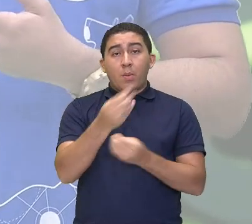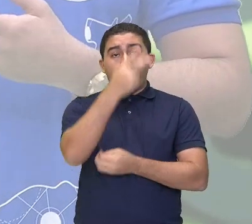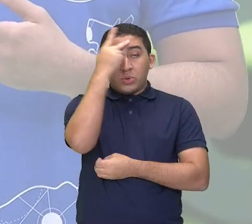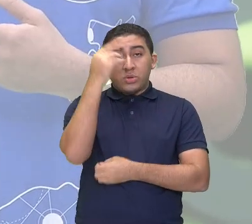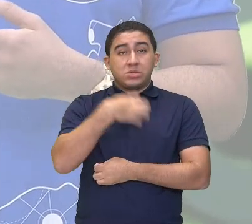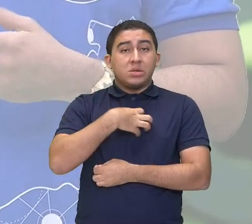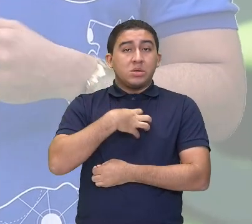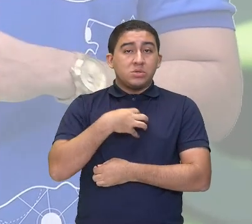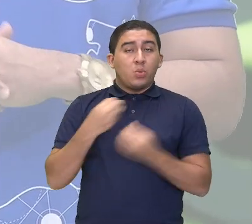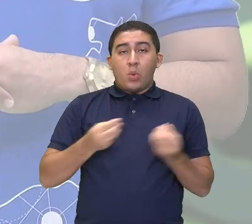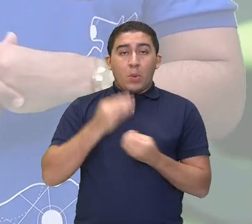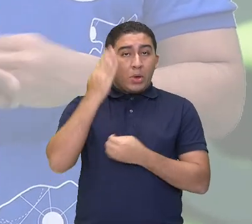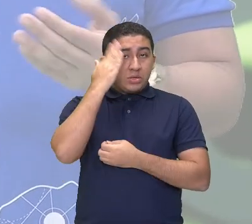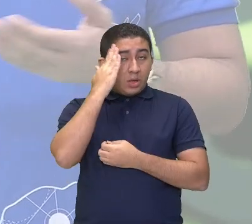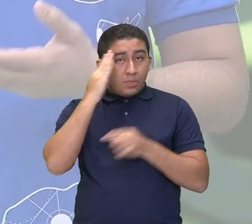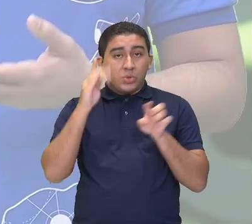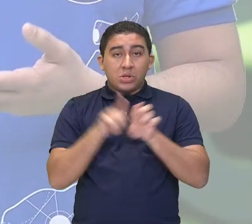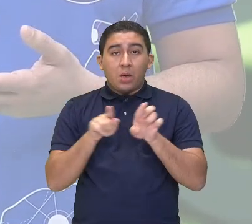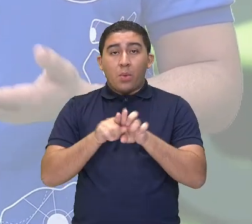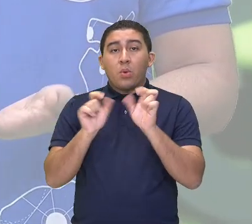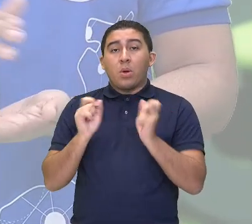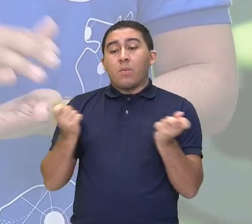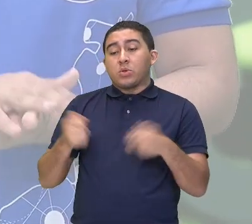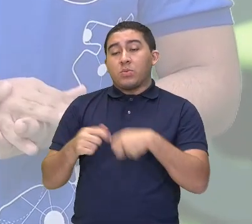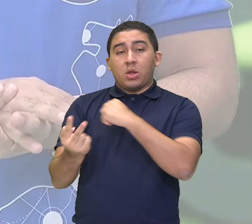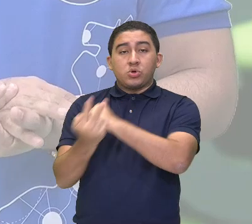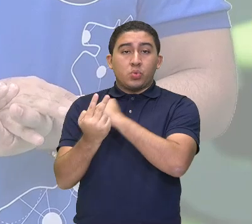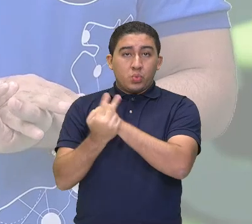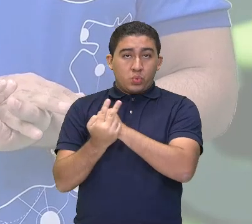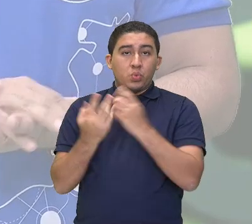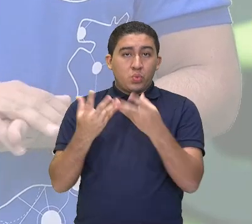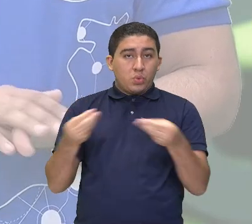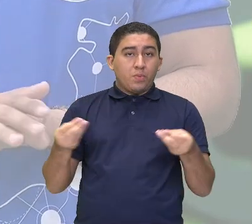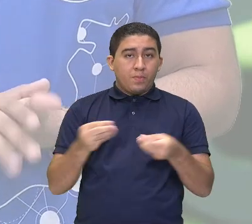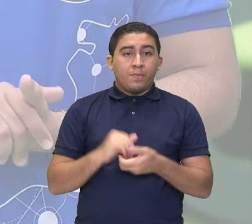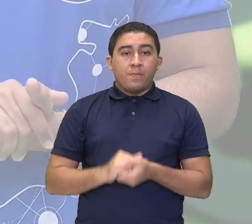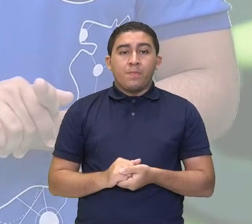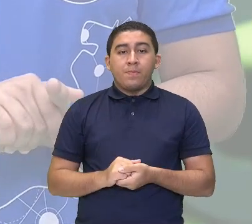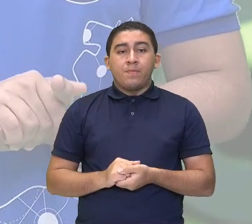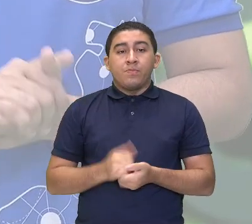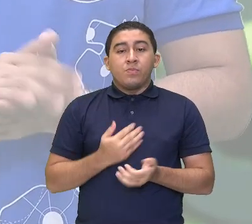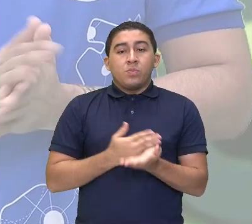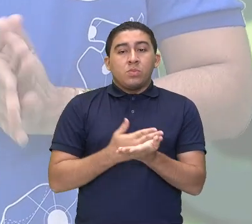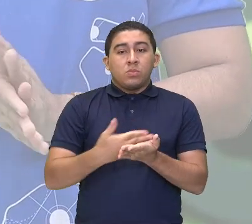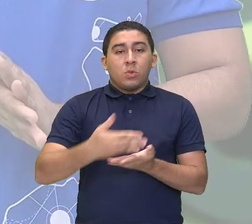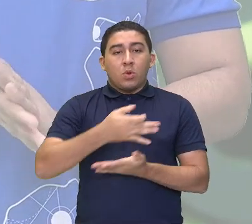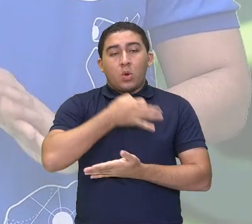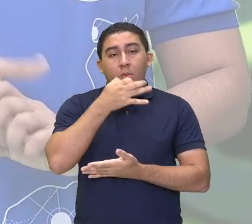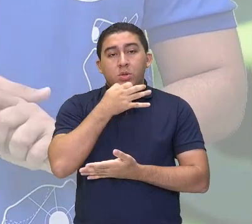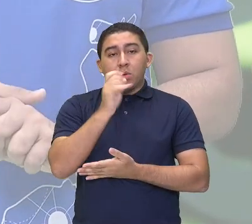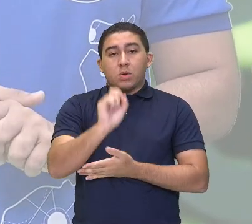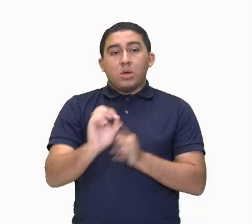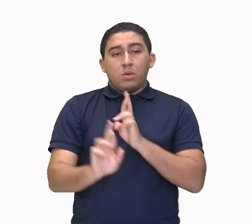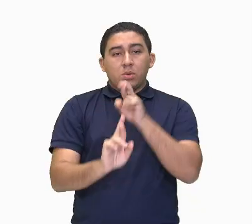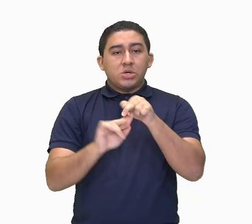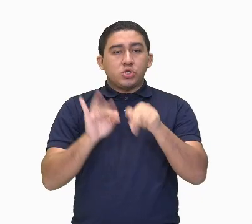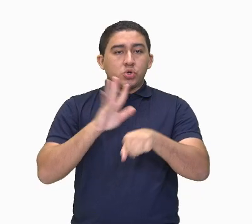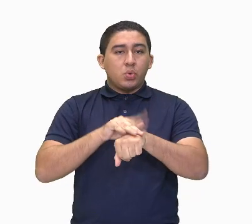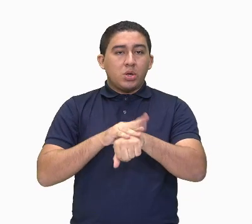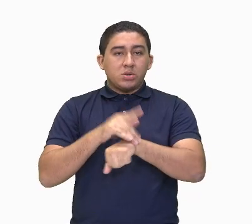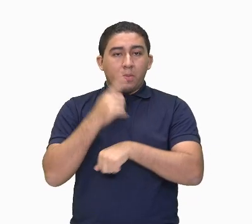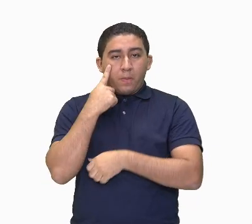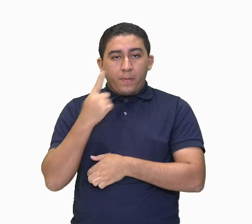que tem alguma dessas doenças e as possibilidades de tratamento. A gente inicia comentando um pouco mais sobre a doença de Alzheimer. Olha